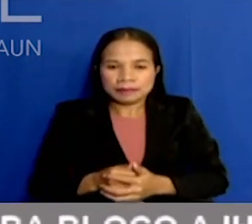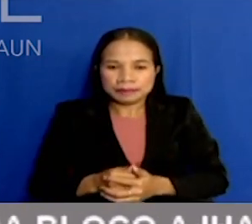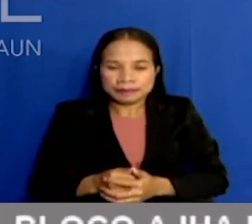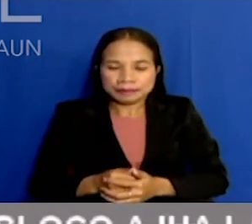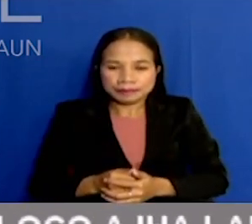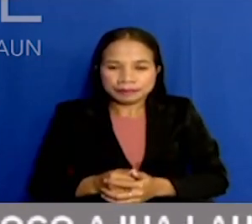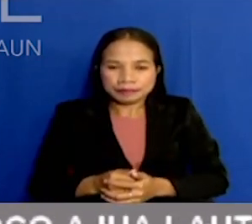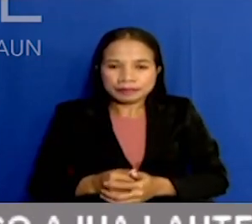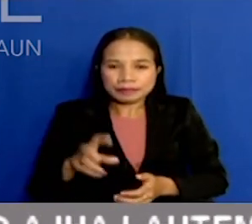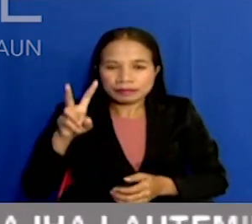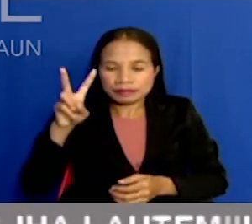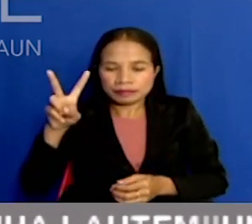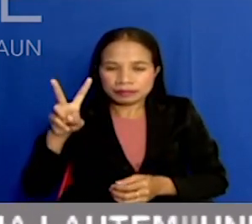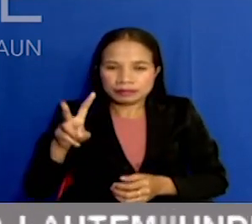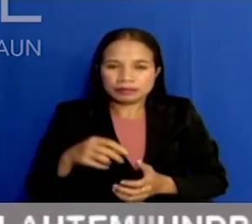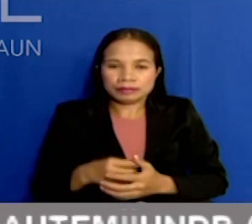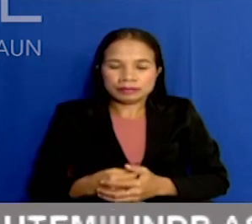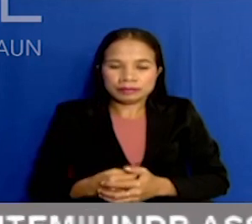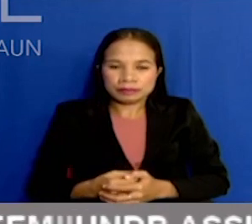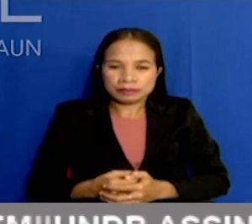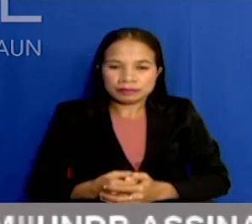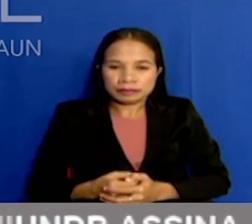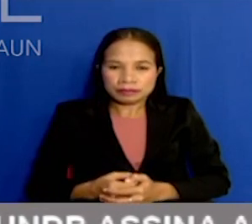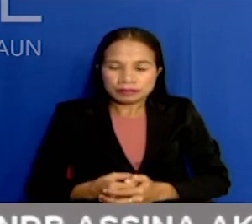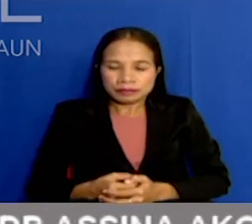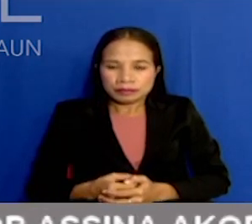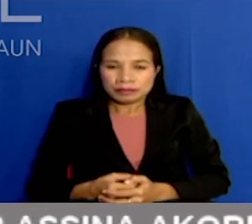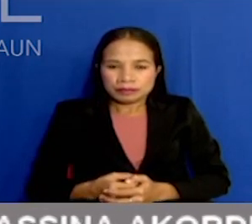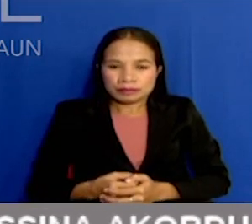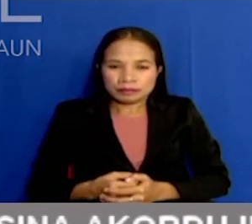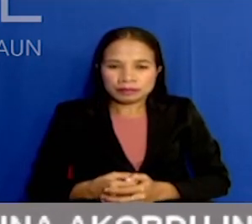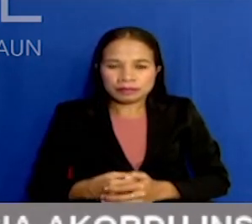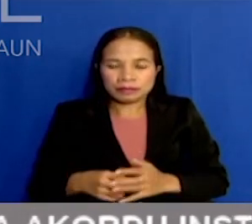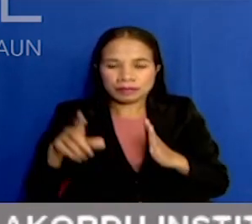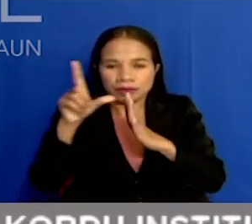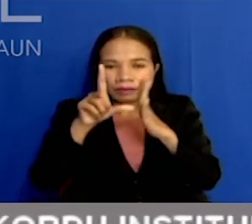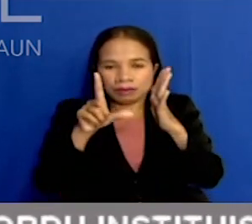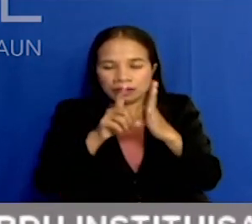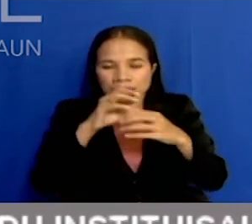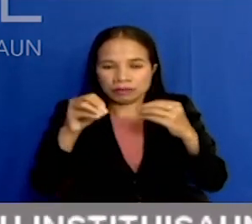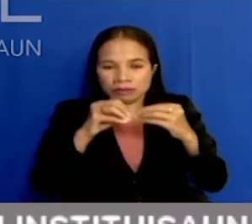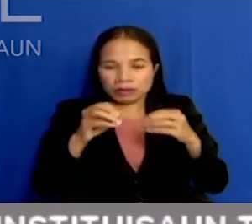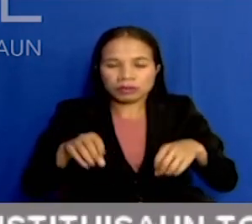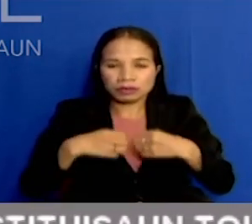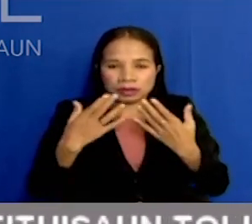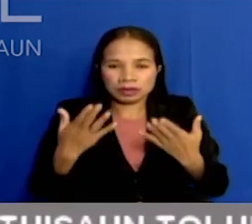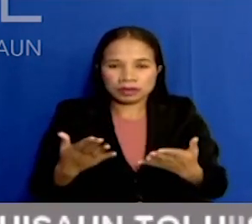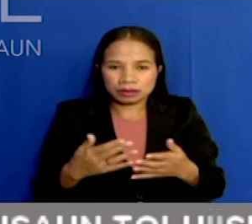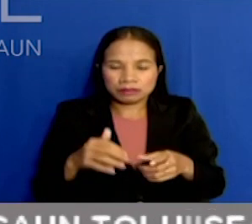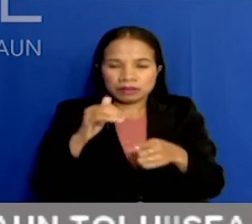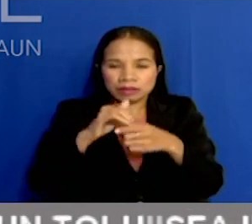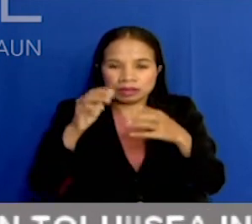a segunda diretiva, temos a turma, Matadalan Sira, com o mecanismo, o